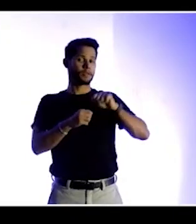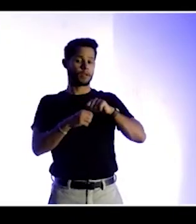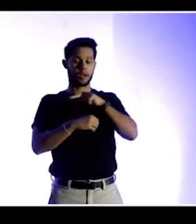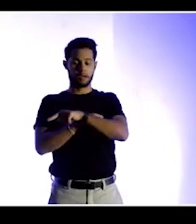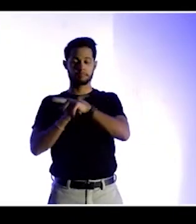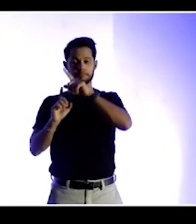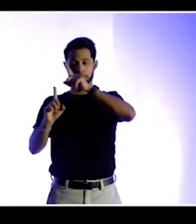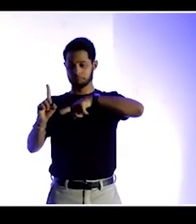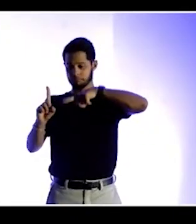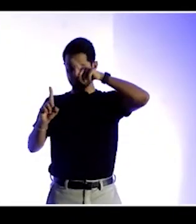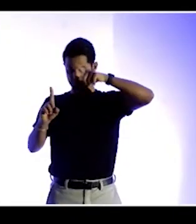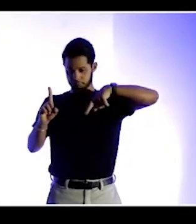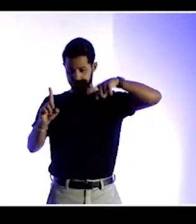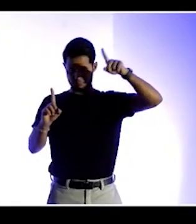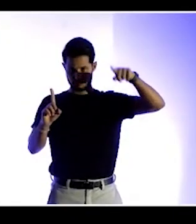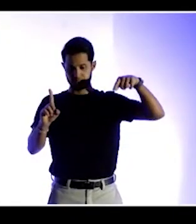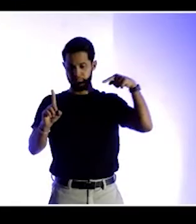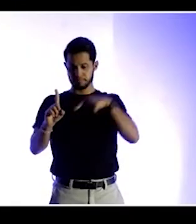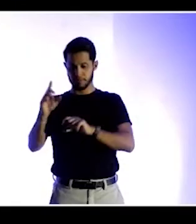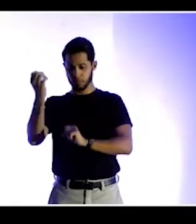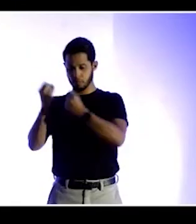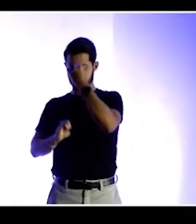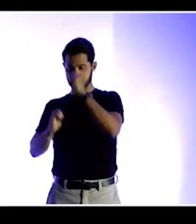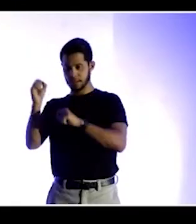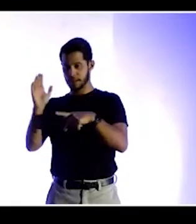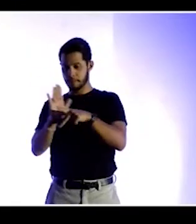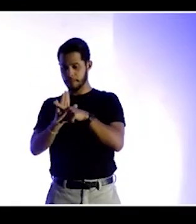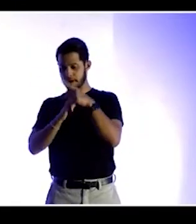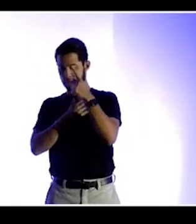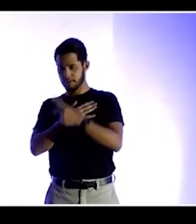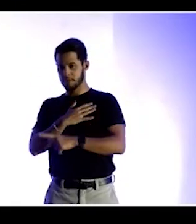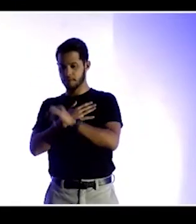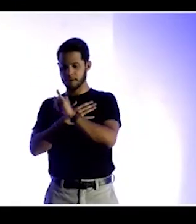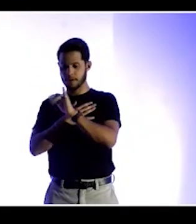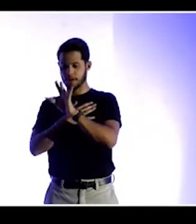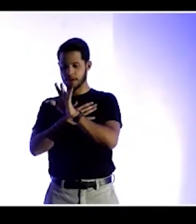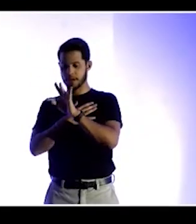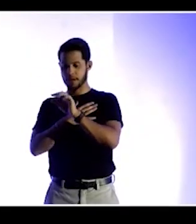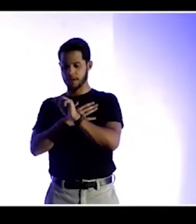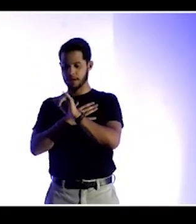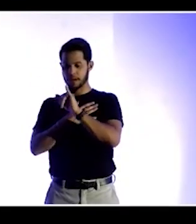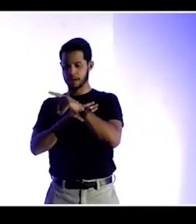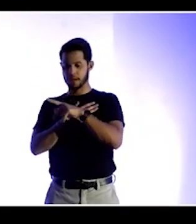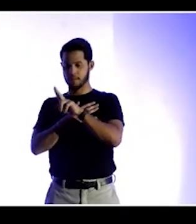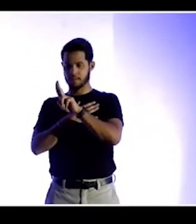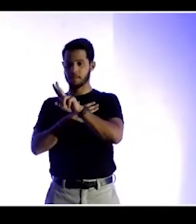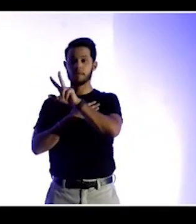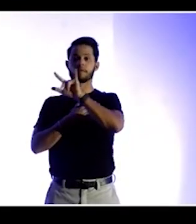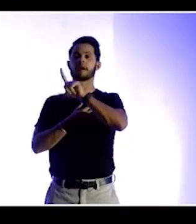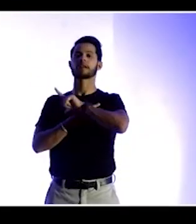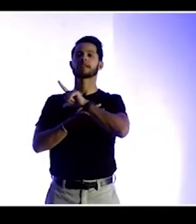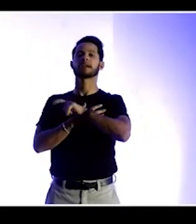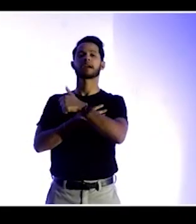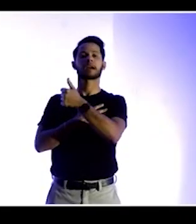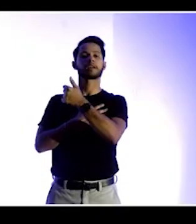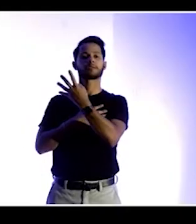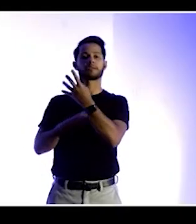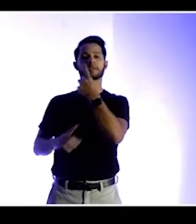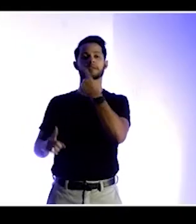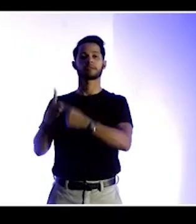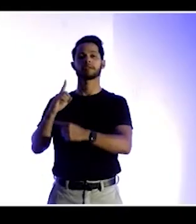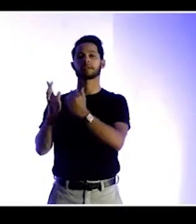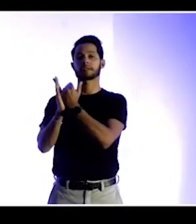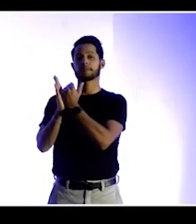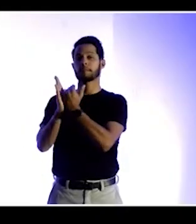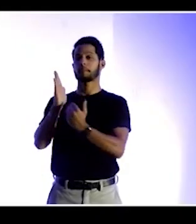instalada dessa usina fotovoltaica em cima do lago de Itaipu vai ser 14 vezes maior do que é a potência instalada